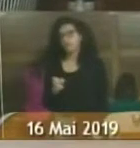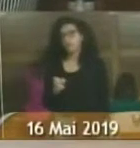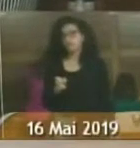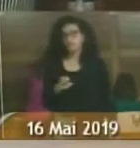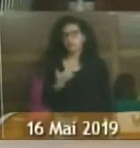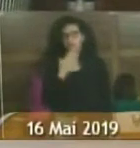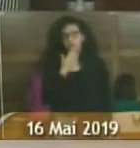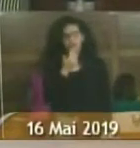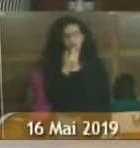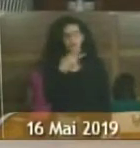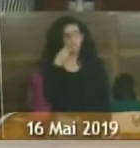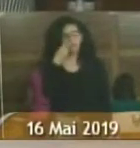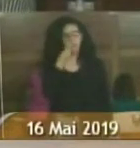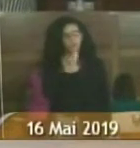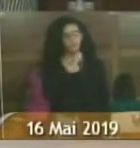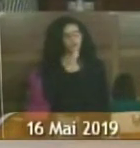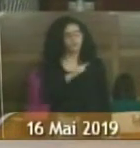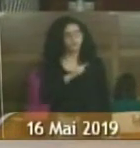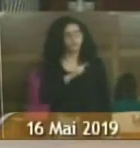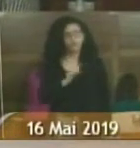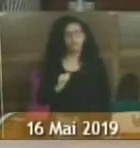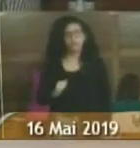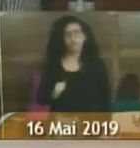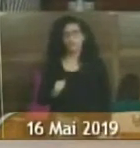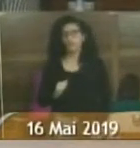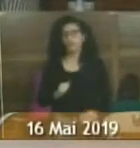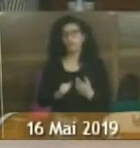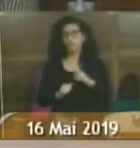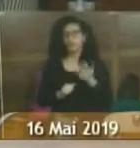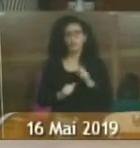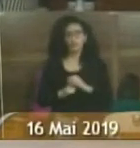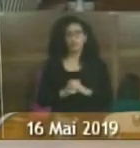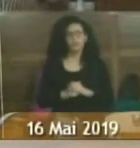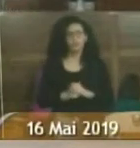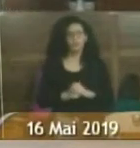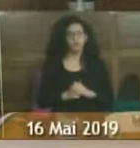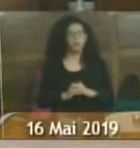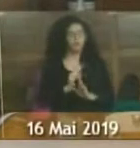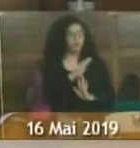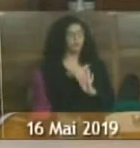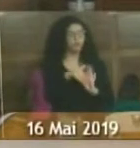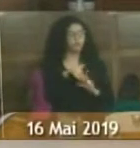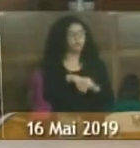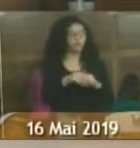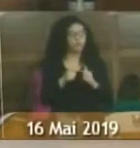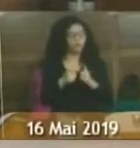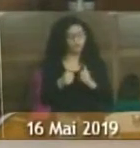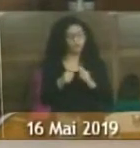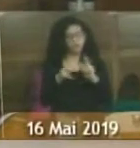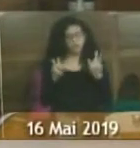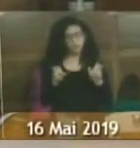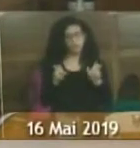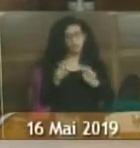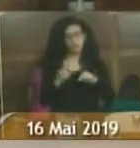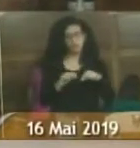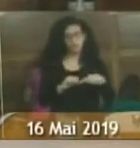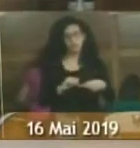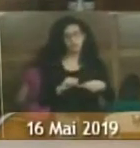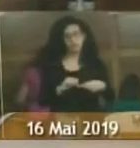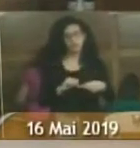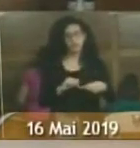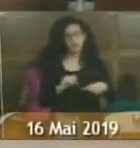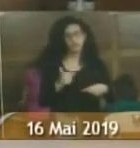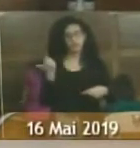185/2019, solicitado pelo vereador Zé Augusto, autor da matéria, que foi aprovado por 8 votos. Em seguida, foi